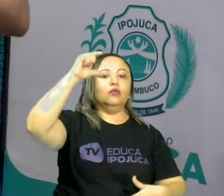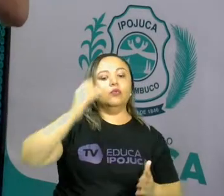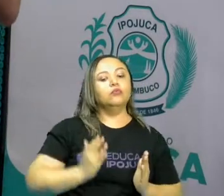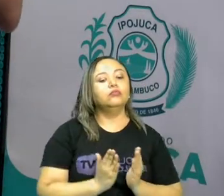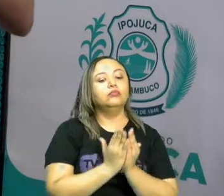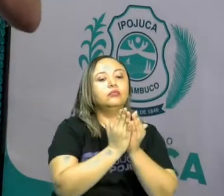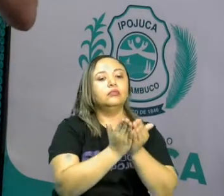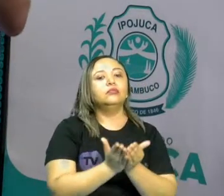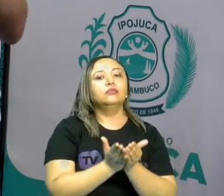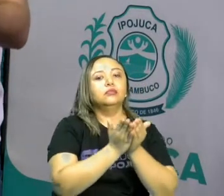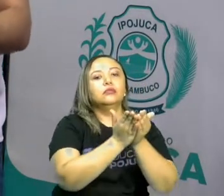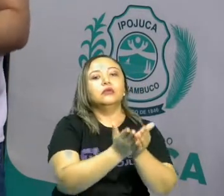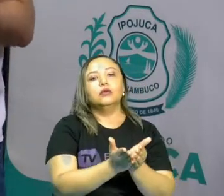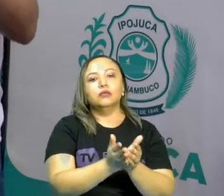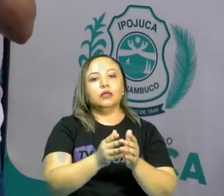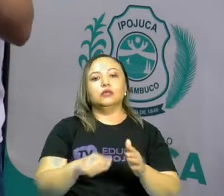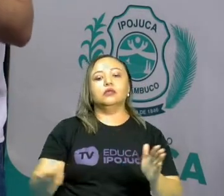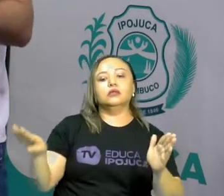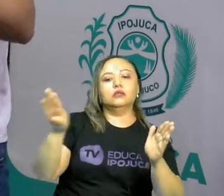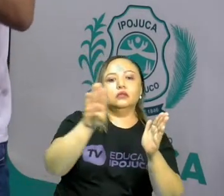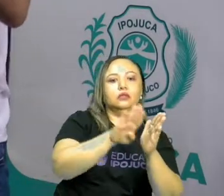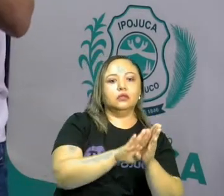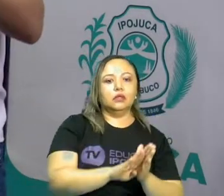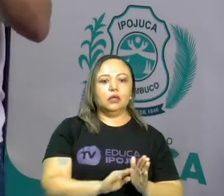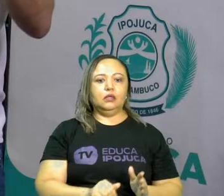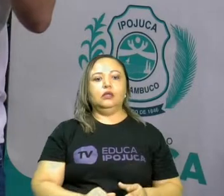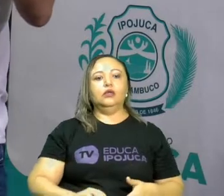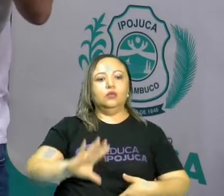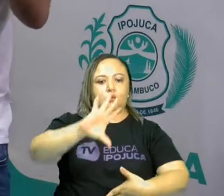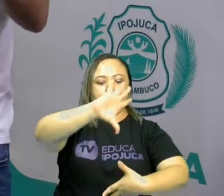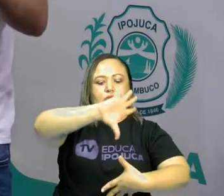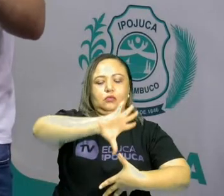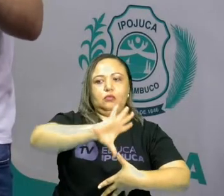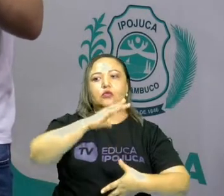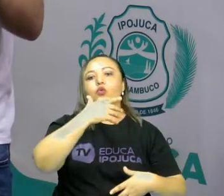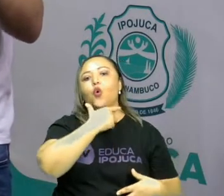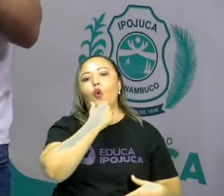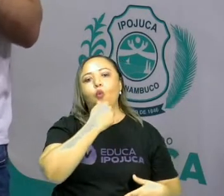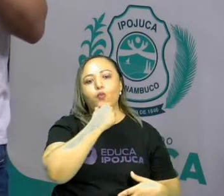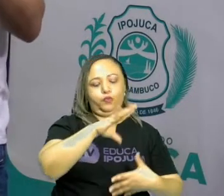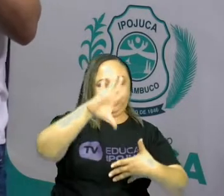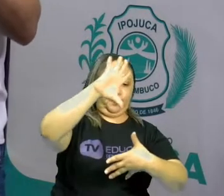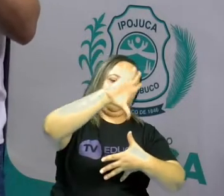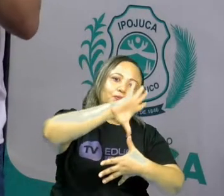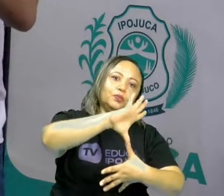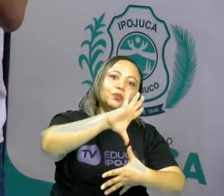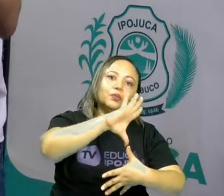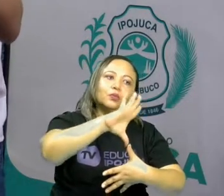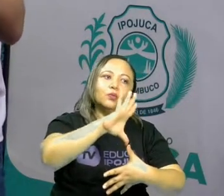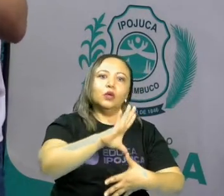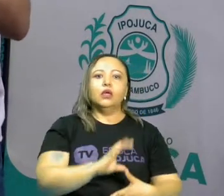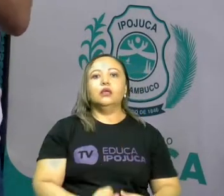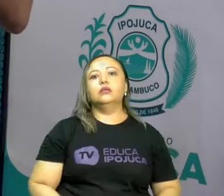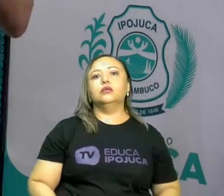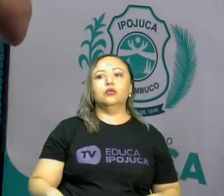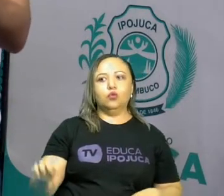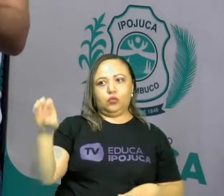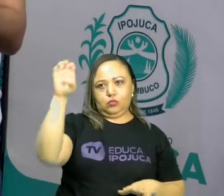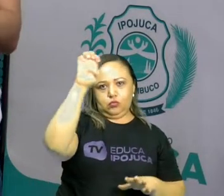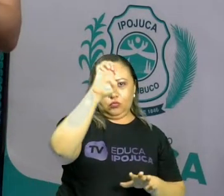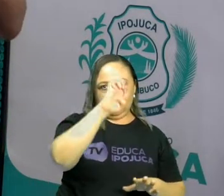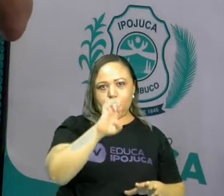grandes navegações posso chegada do homem nas Américas então a chegada no homem eu não tenho